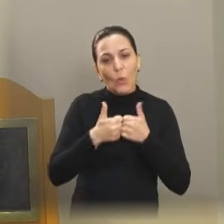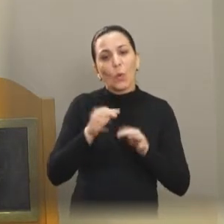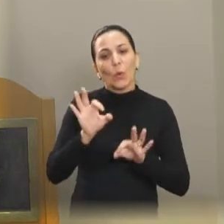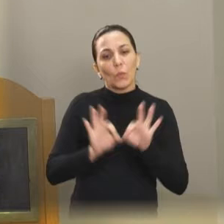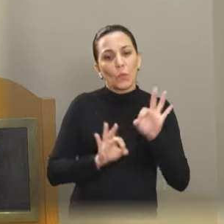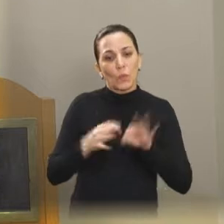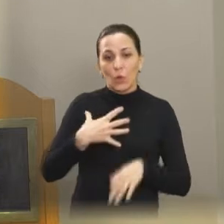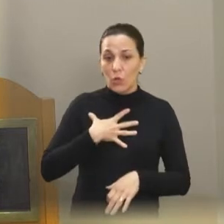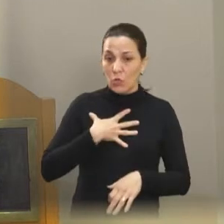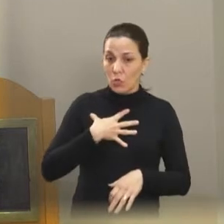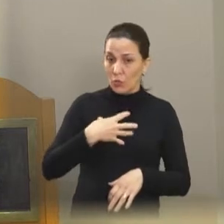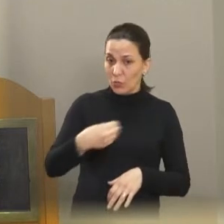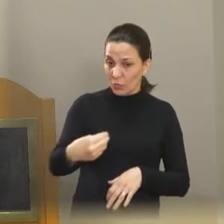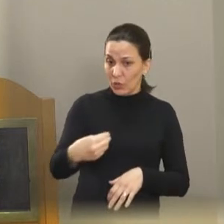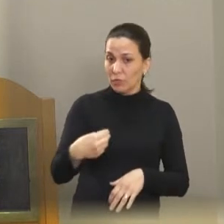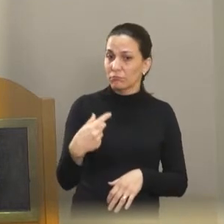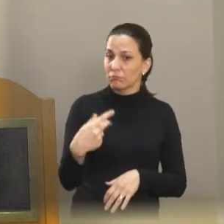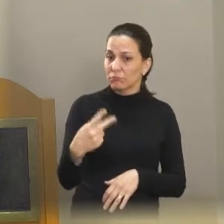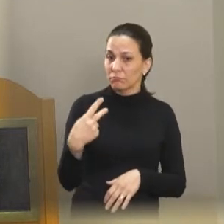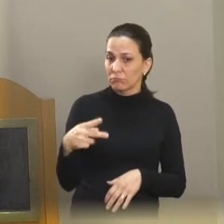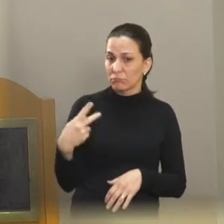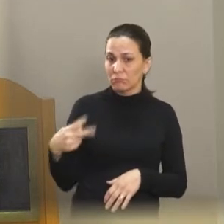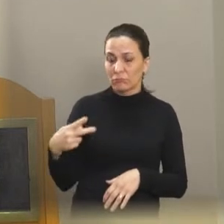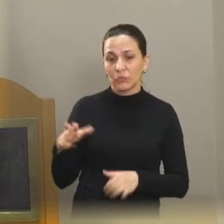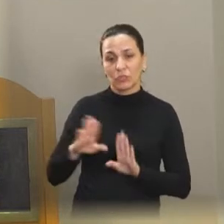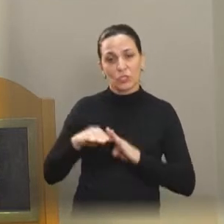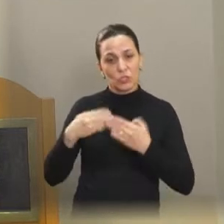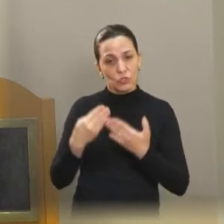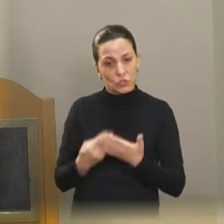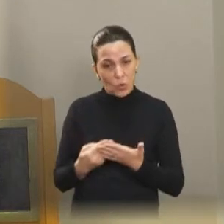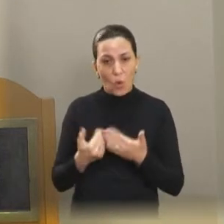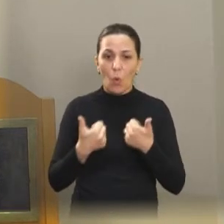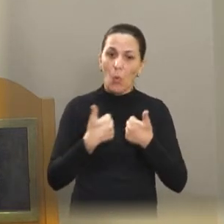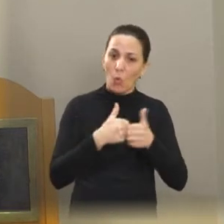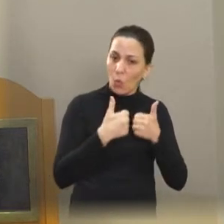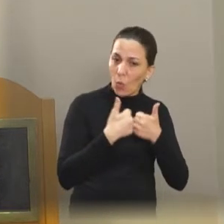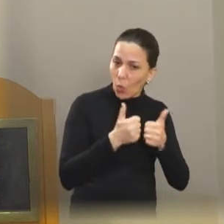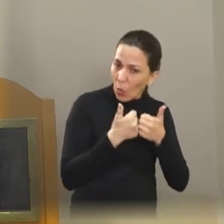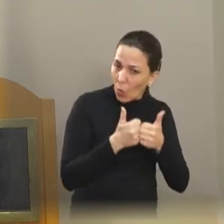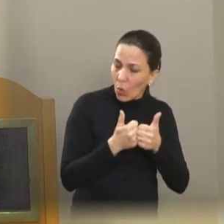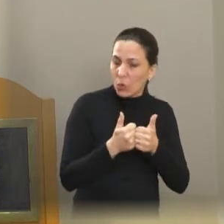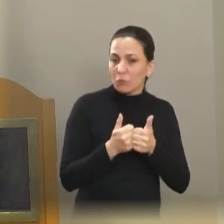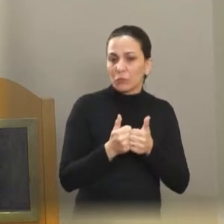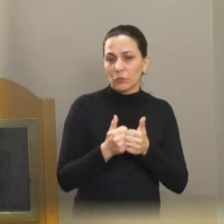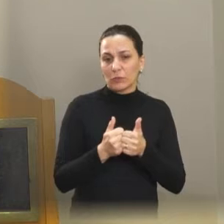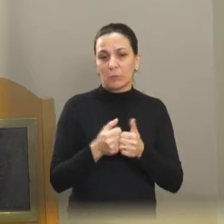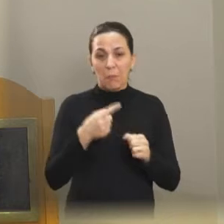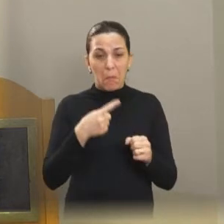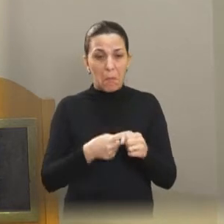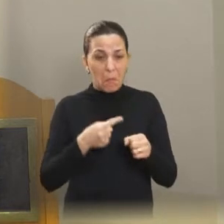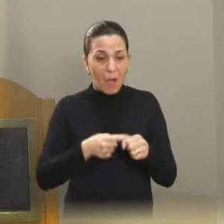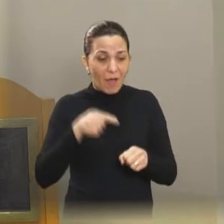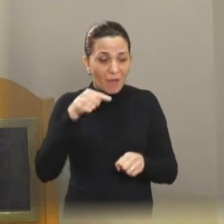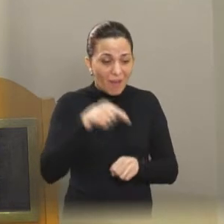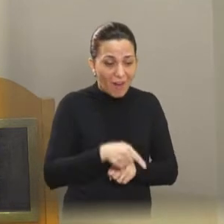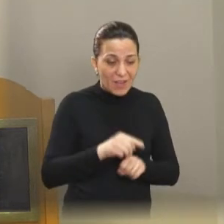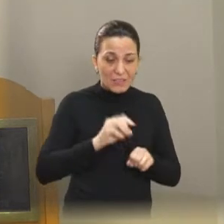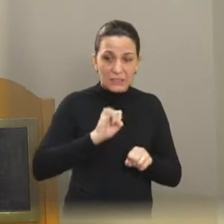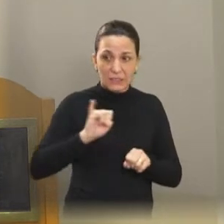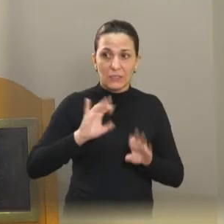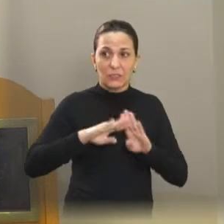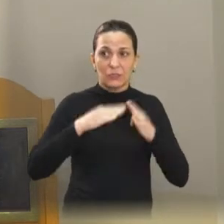filhos para disseram aqui vem para escola e trazendo lá no mundo lá no bairro é muito mais fácil